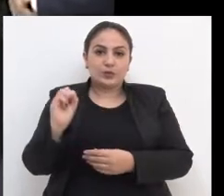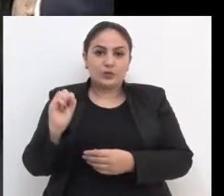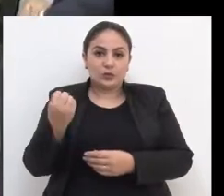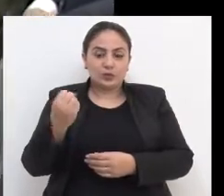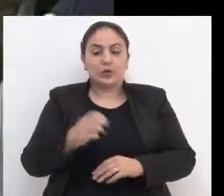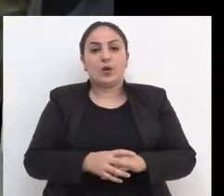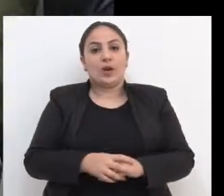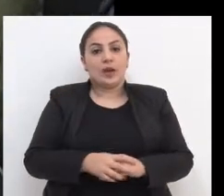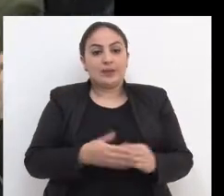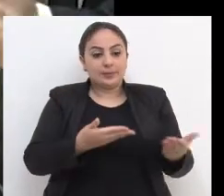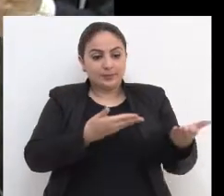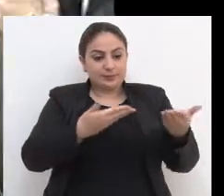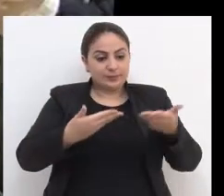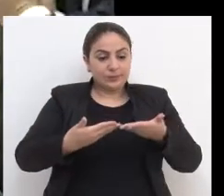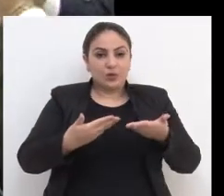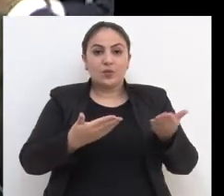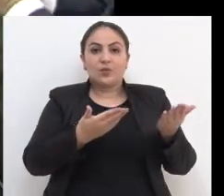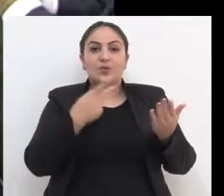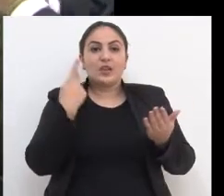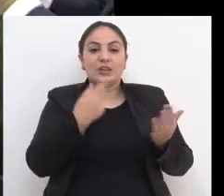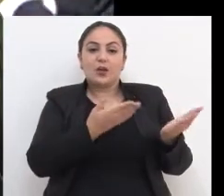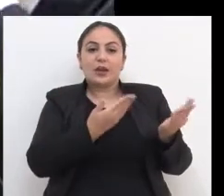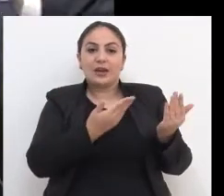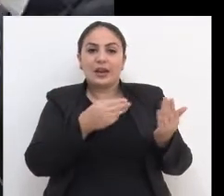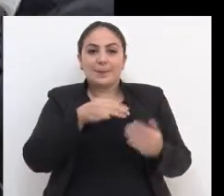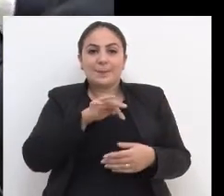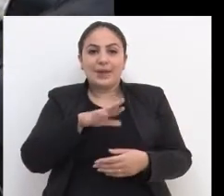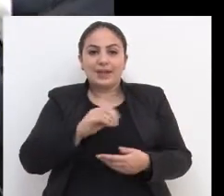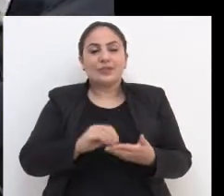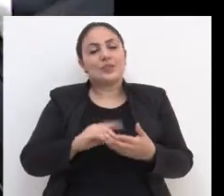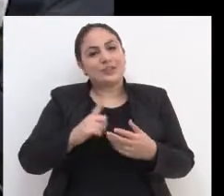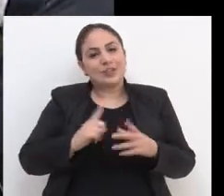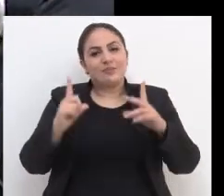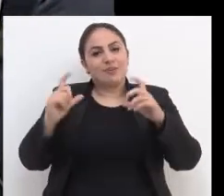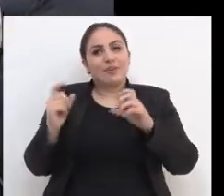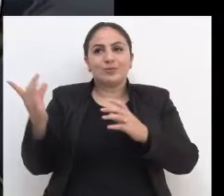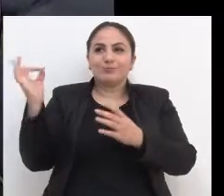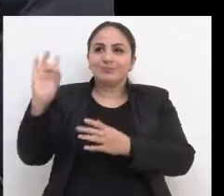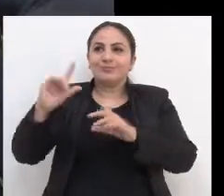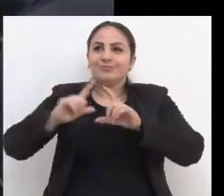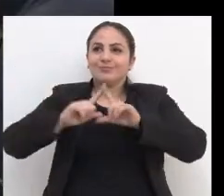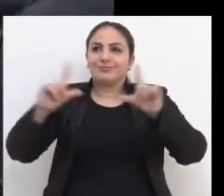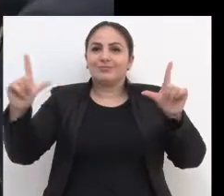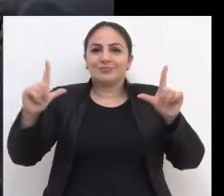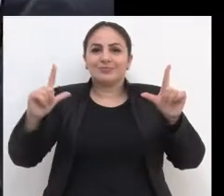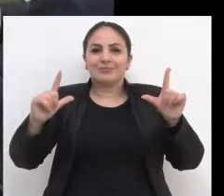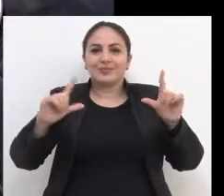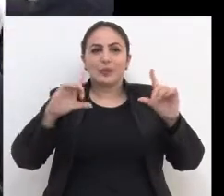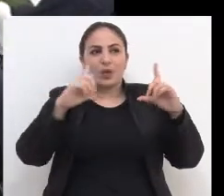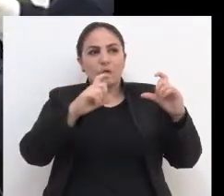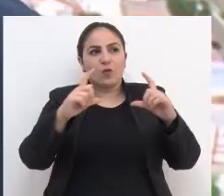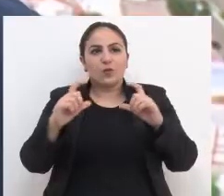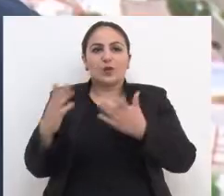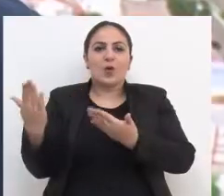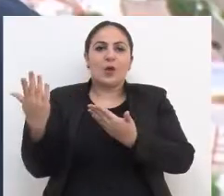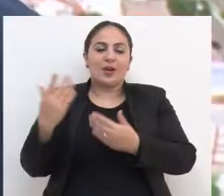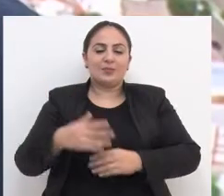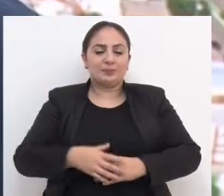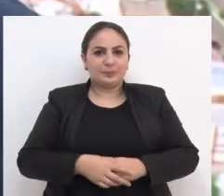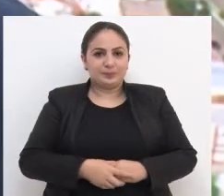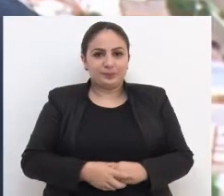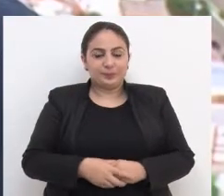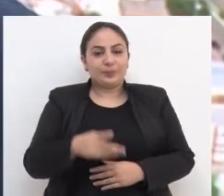quando recebeu o título de vereador emérito e teve sua fotografia fixada na Galeria de Honra.